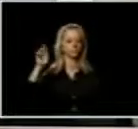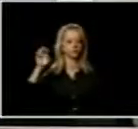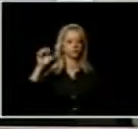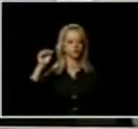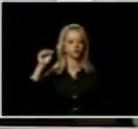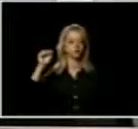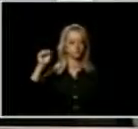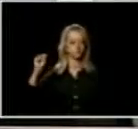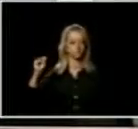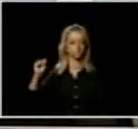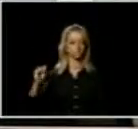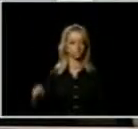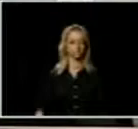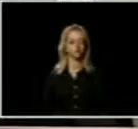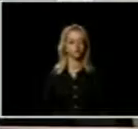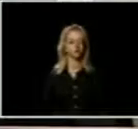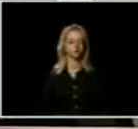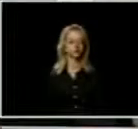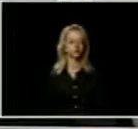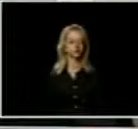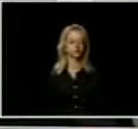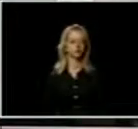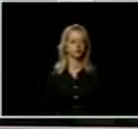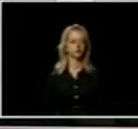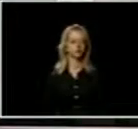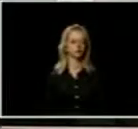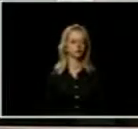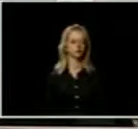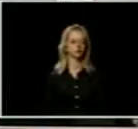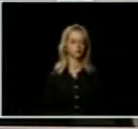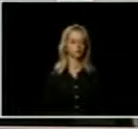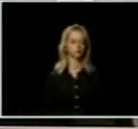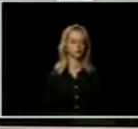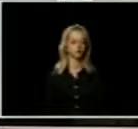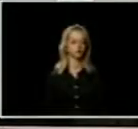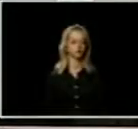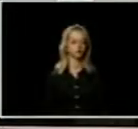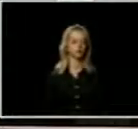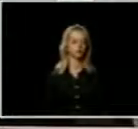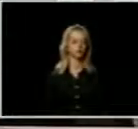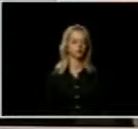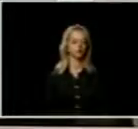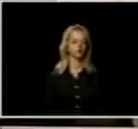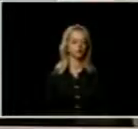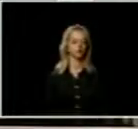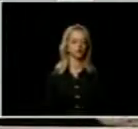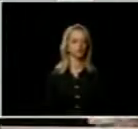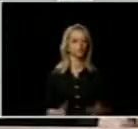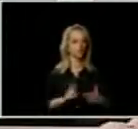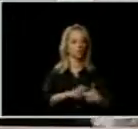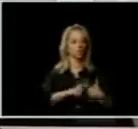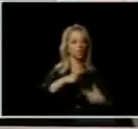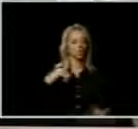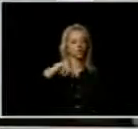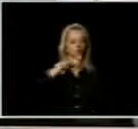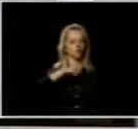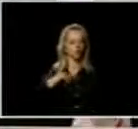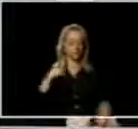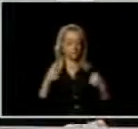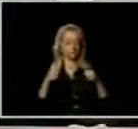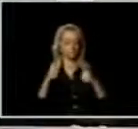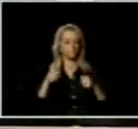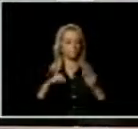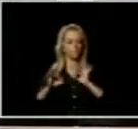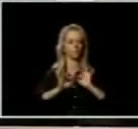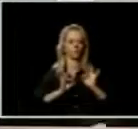esse projeto importante, ele também tem a participação e o controle